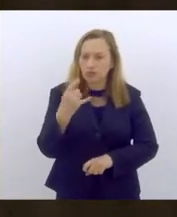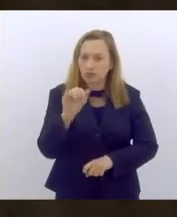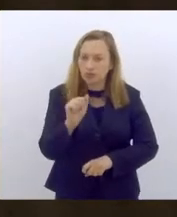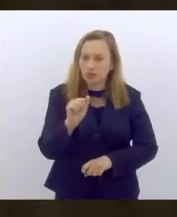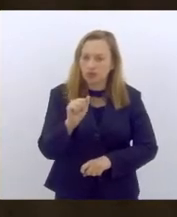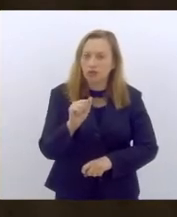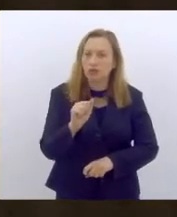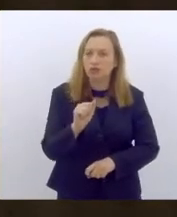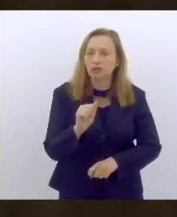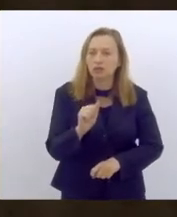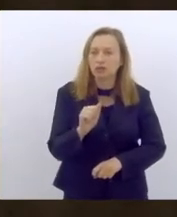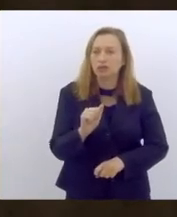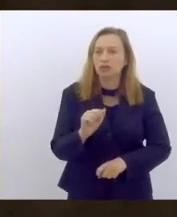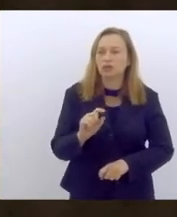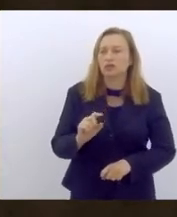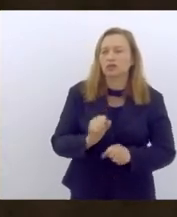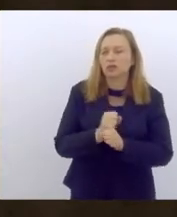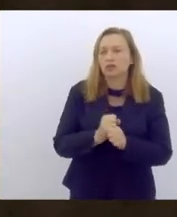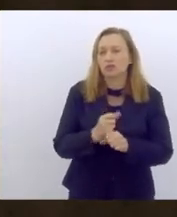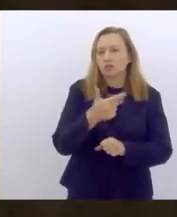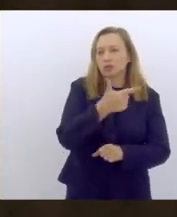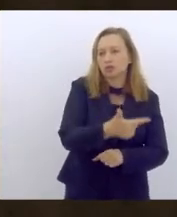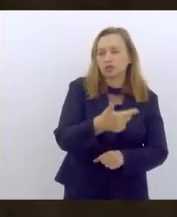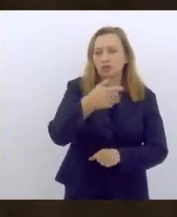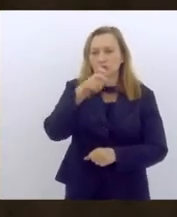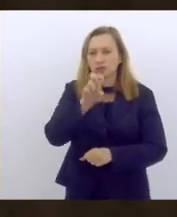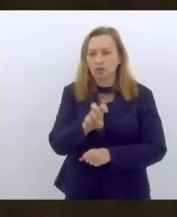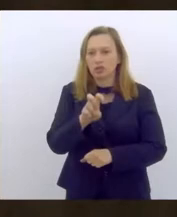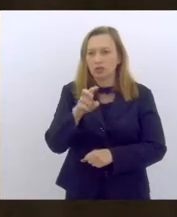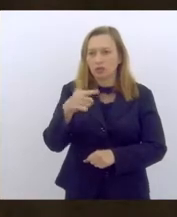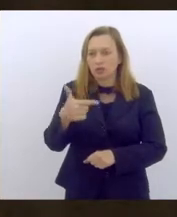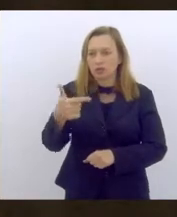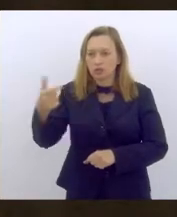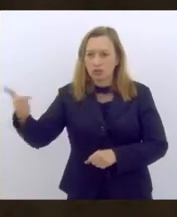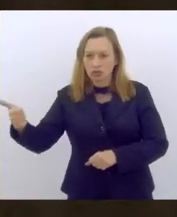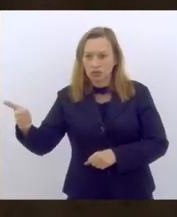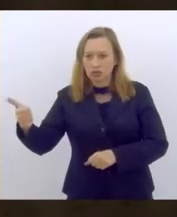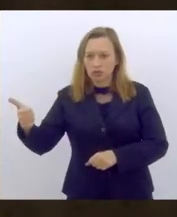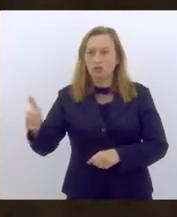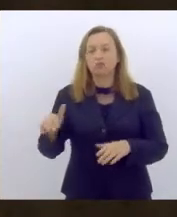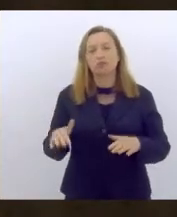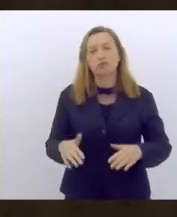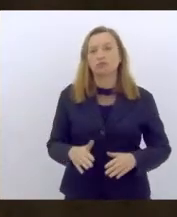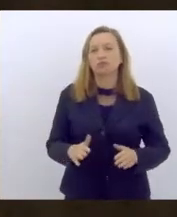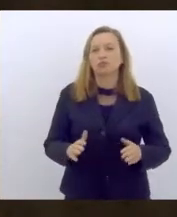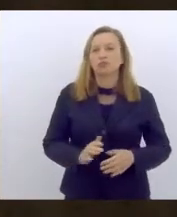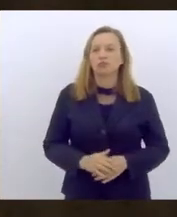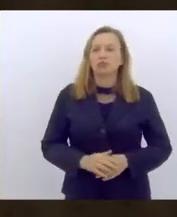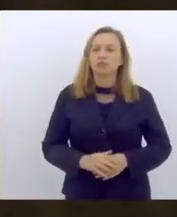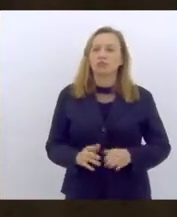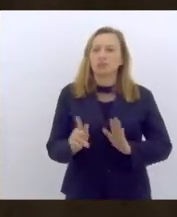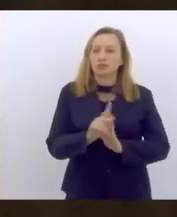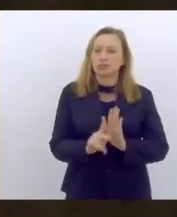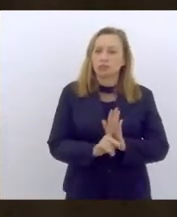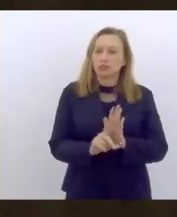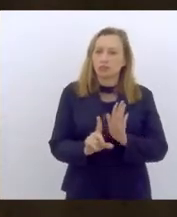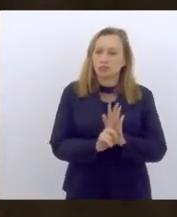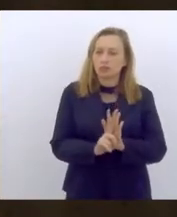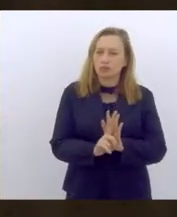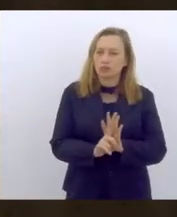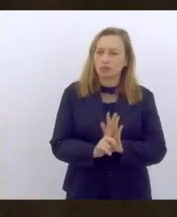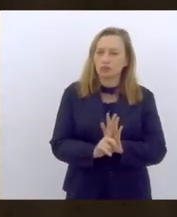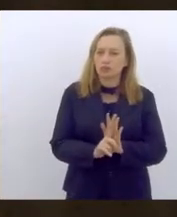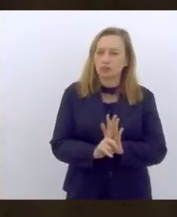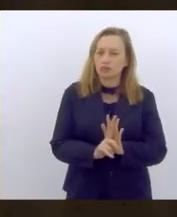e seminários entre os anos de 2015 e 2021 ou seja esse é um projeto de lei que vem no